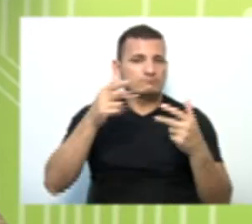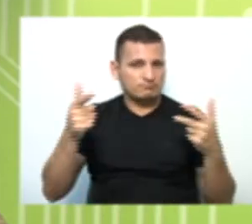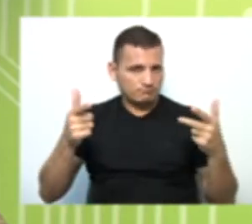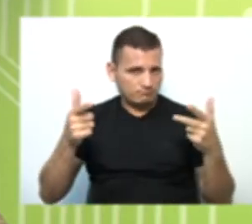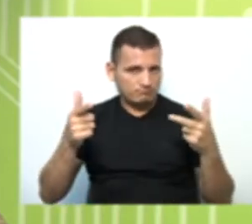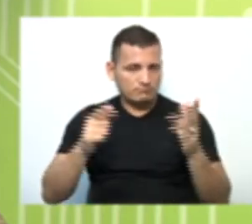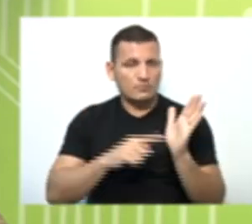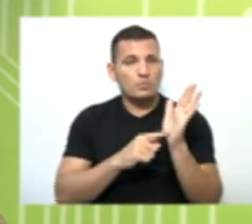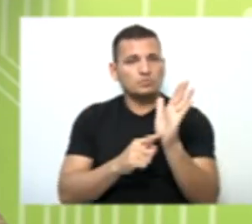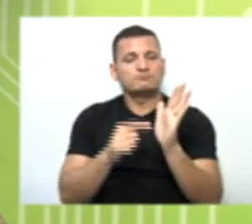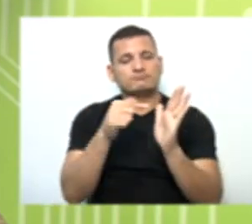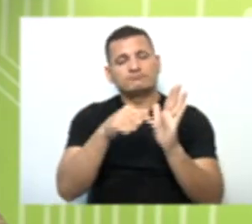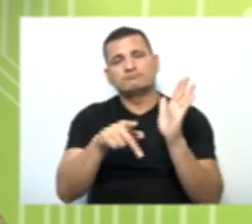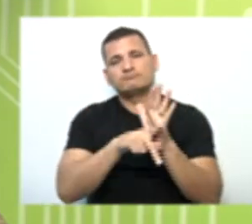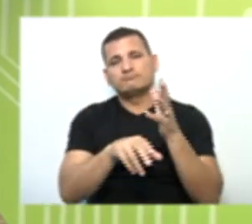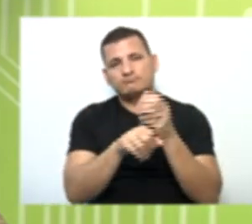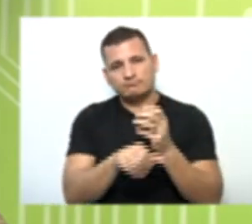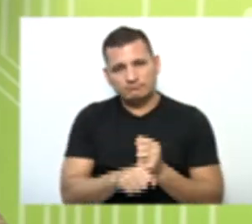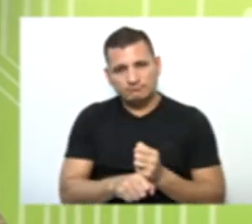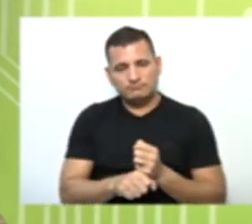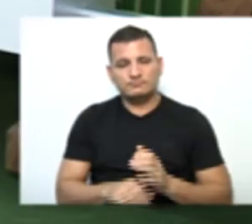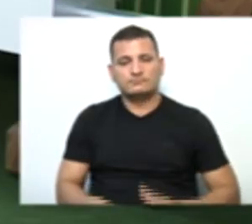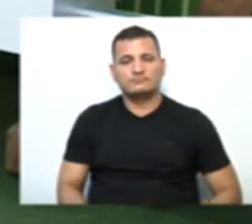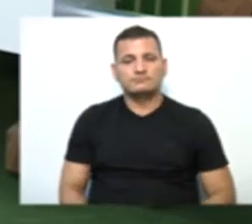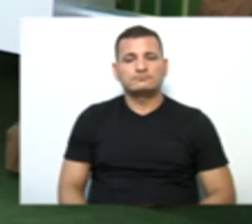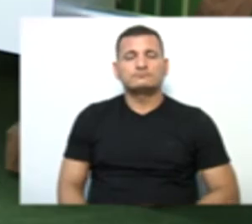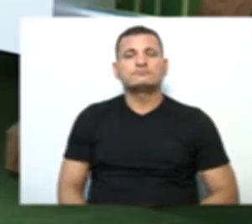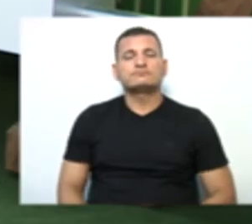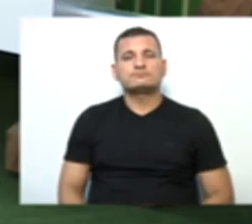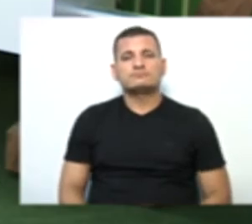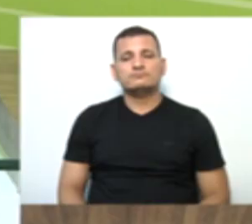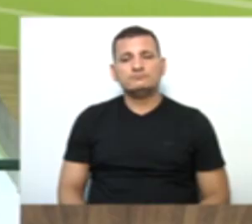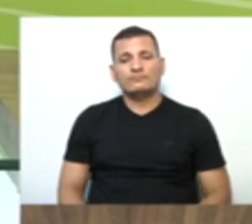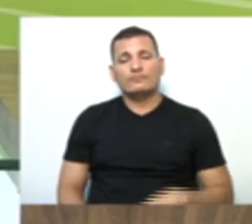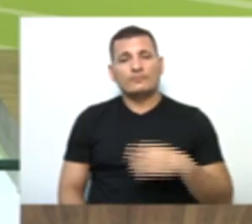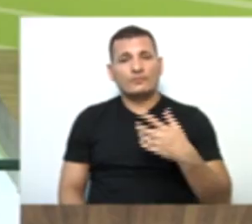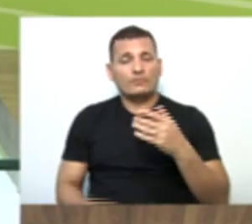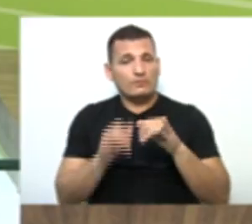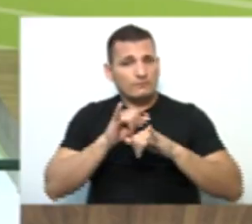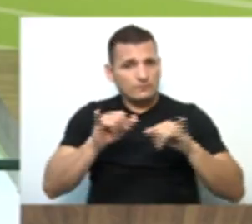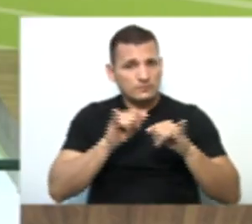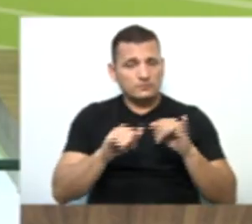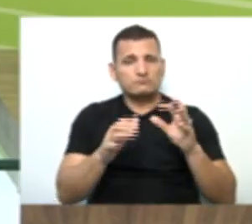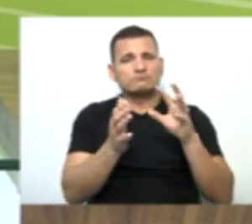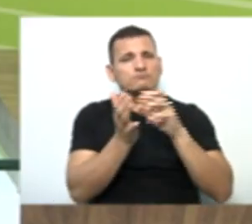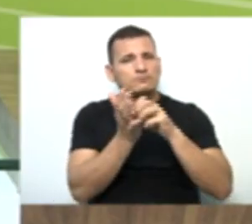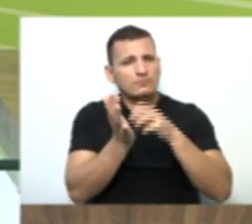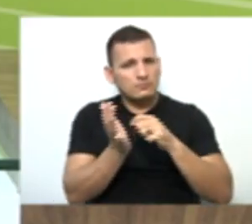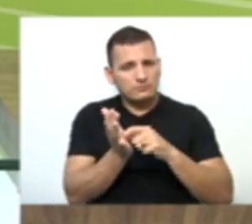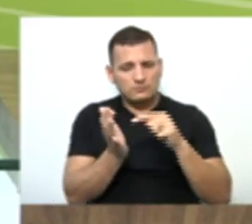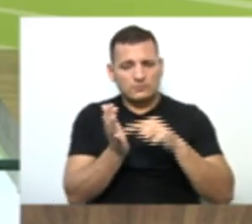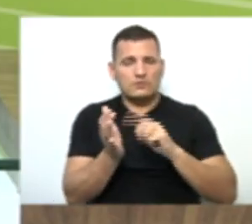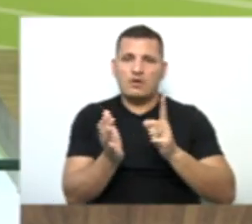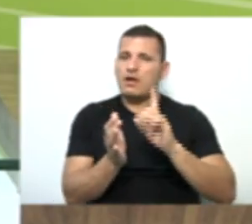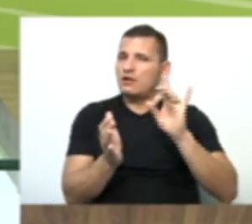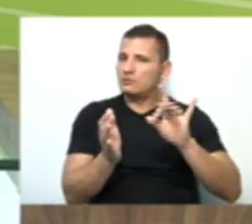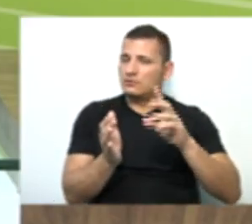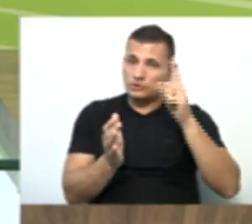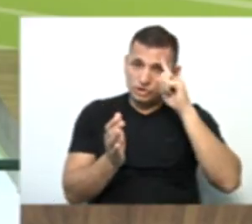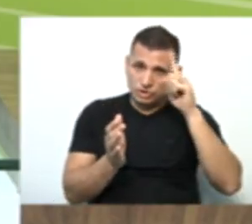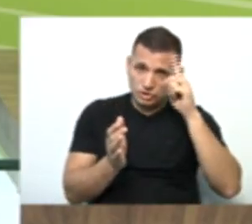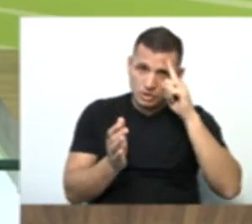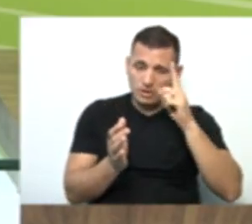essas demonstrações contábeis. Professora, e o registro dessas informações, ele não é feito só no diário, né? Ele também tem um